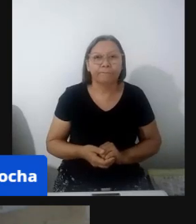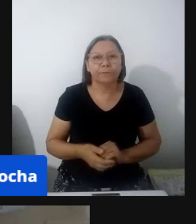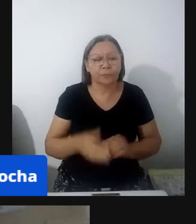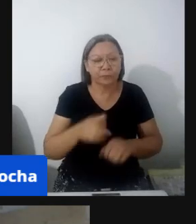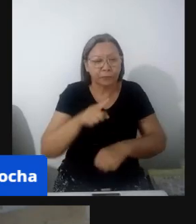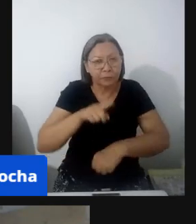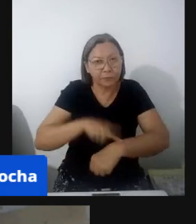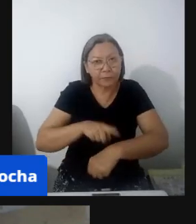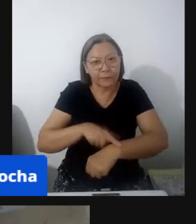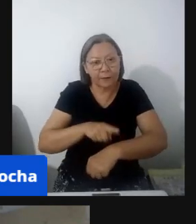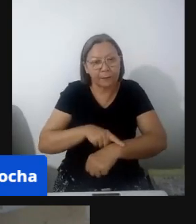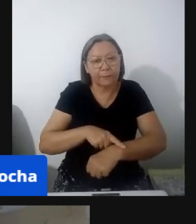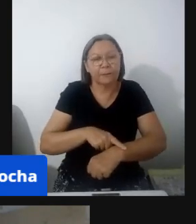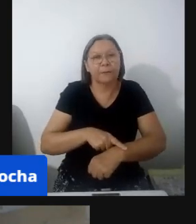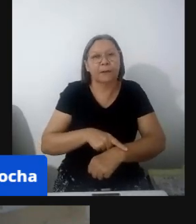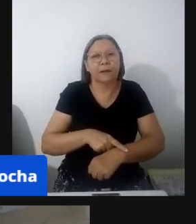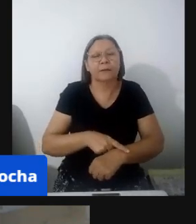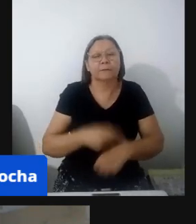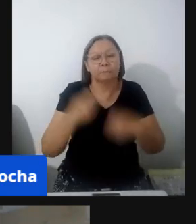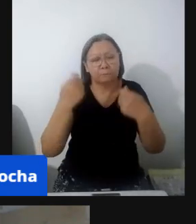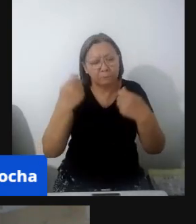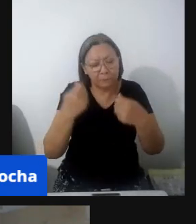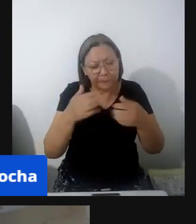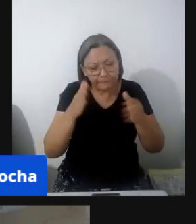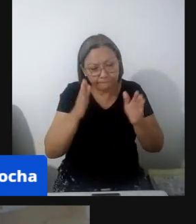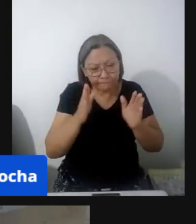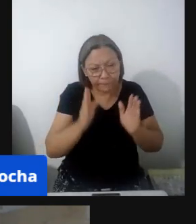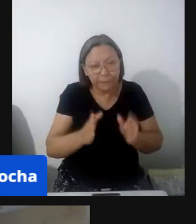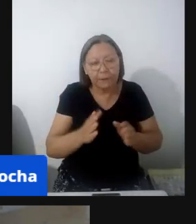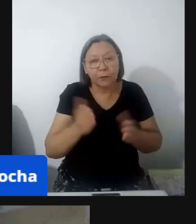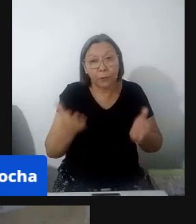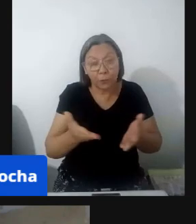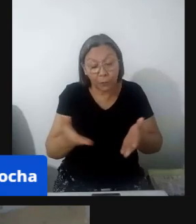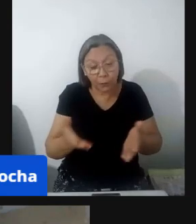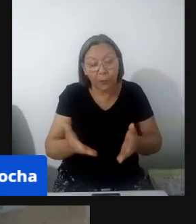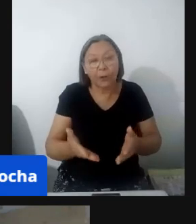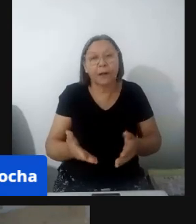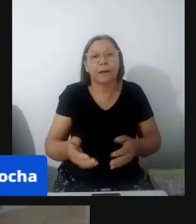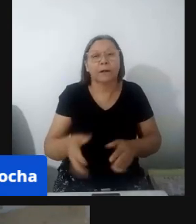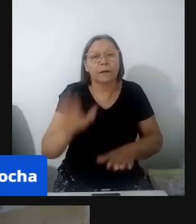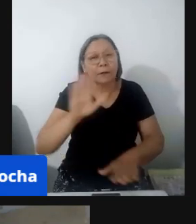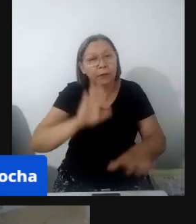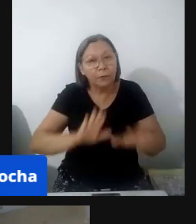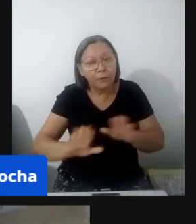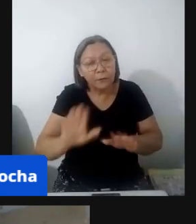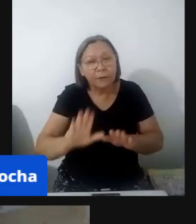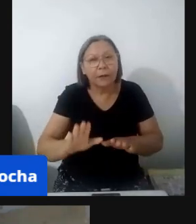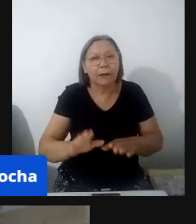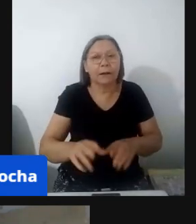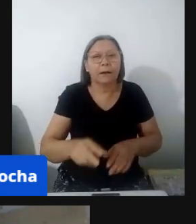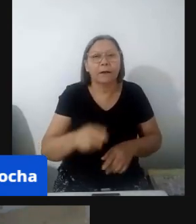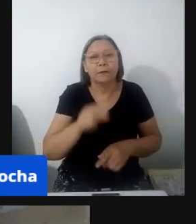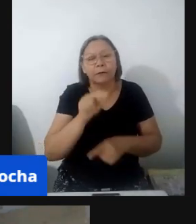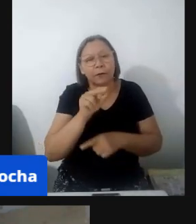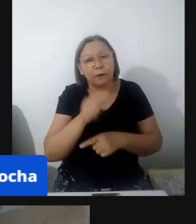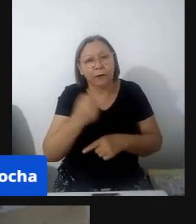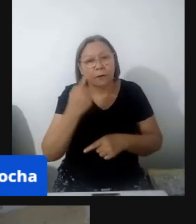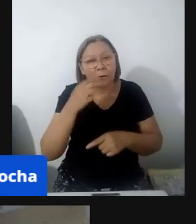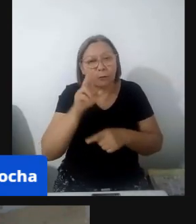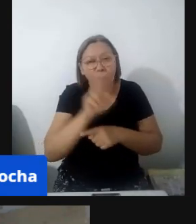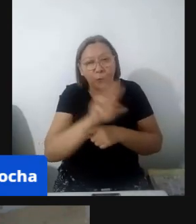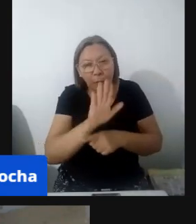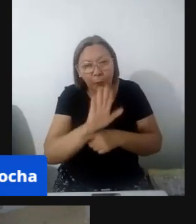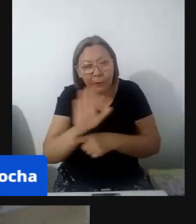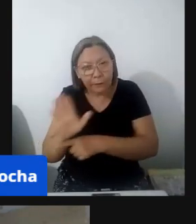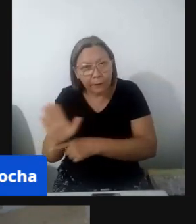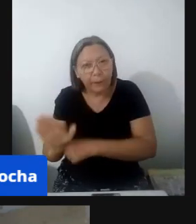nós continuamos a ter os cuidados de acordo com as nossas possibilidades, manter essa vigilância em relação a esse momento que nós